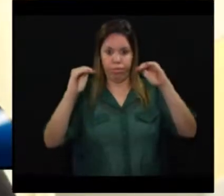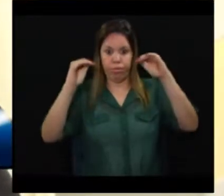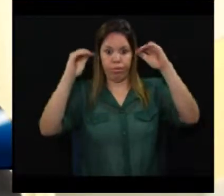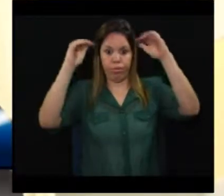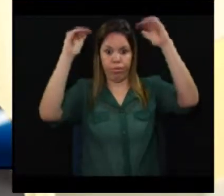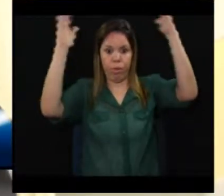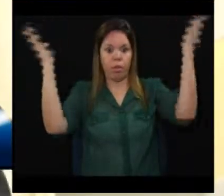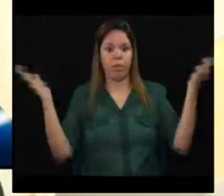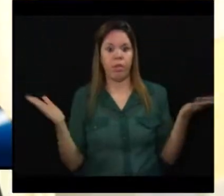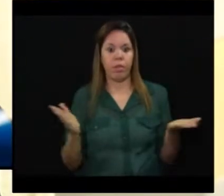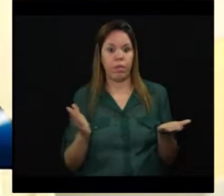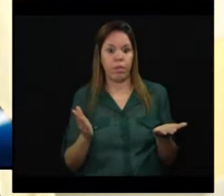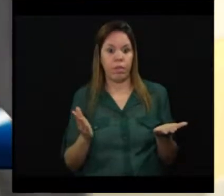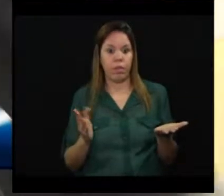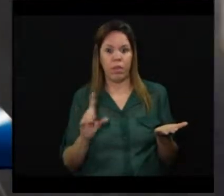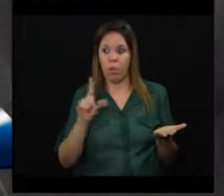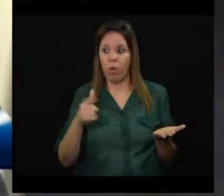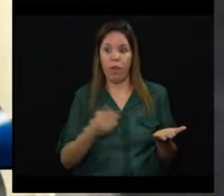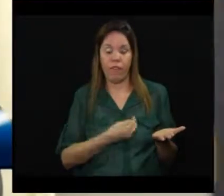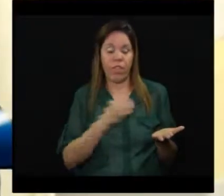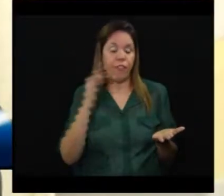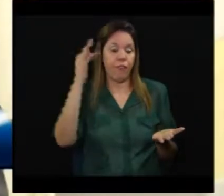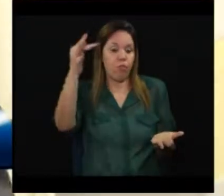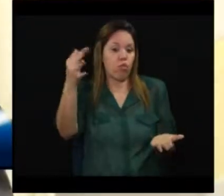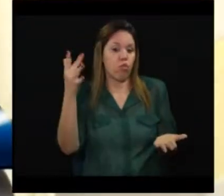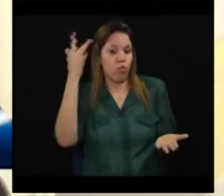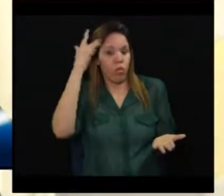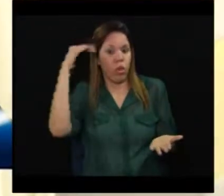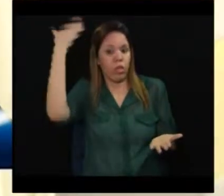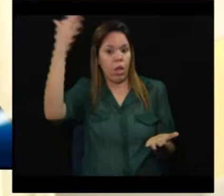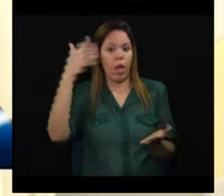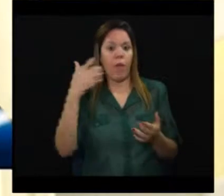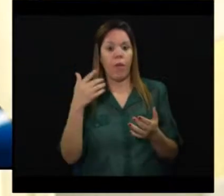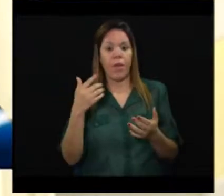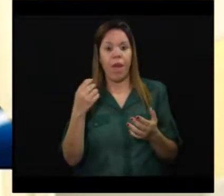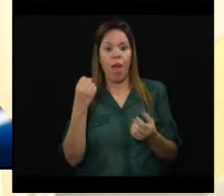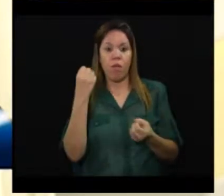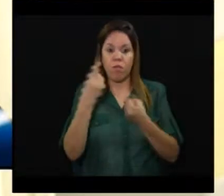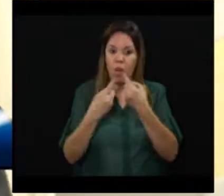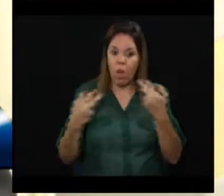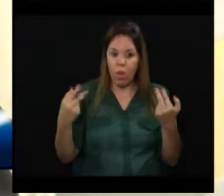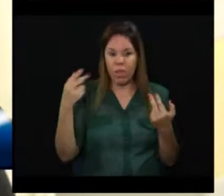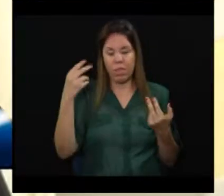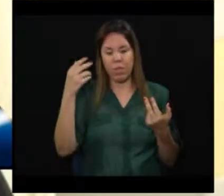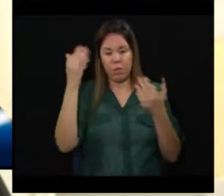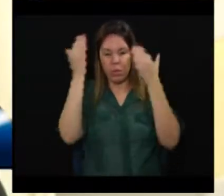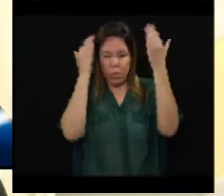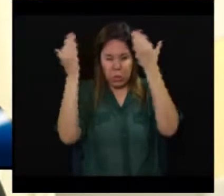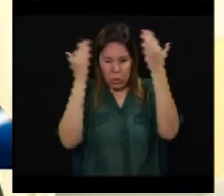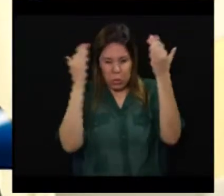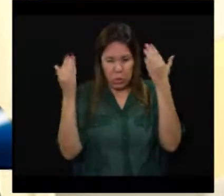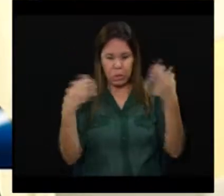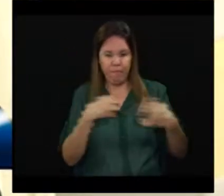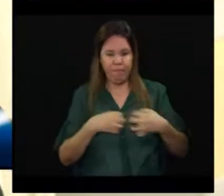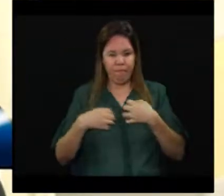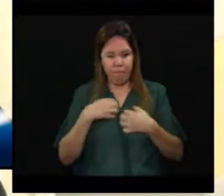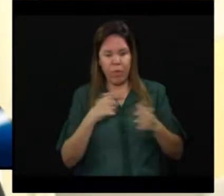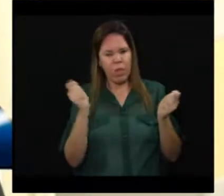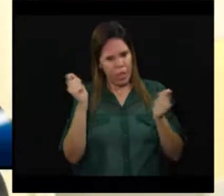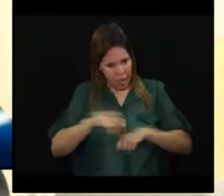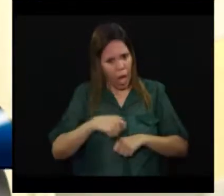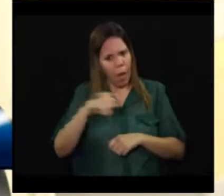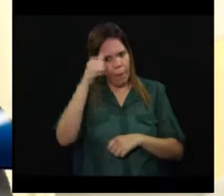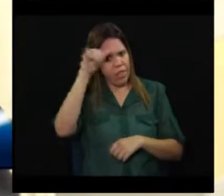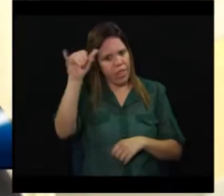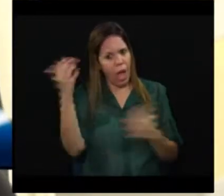infância, e isso ela leva para toda a vida. São problemas psicológicos que acabam afetando a criança e que podem ser evitados se